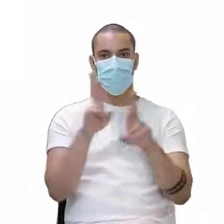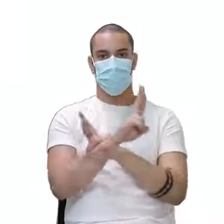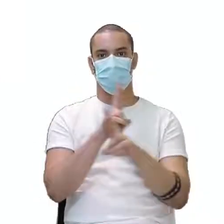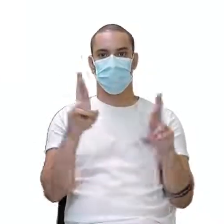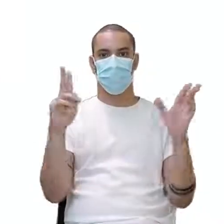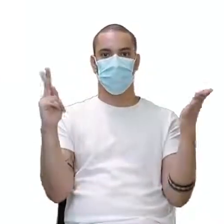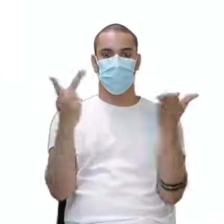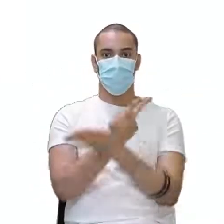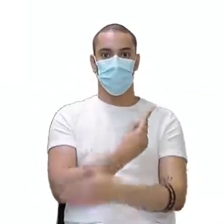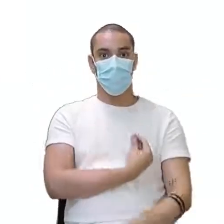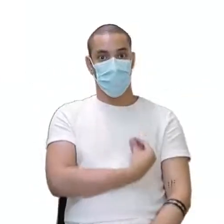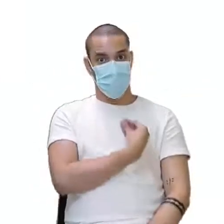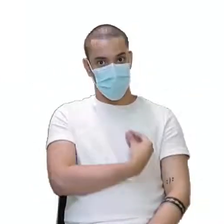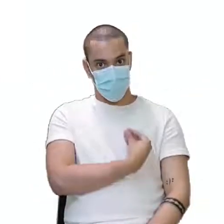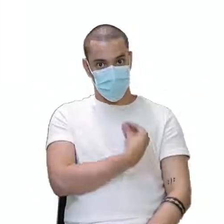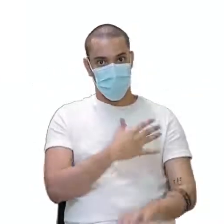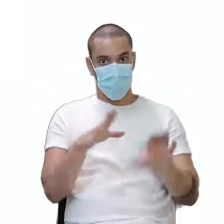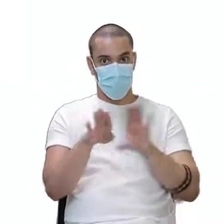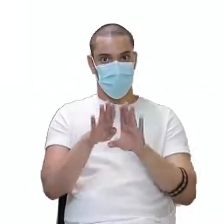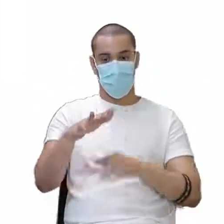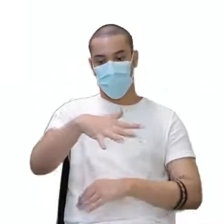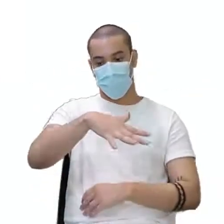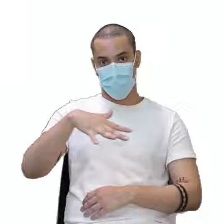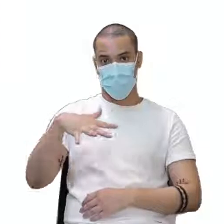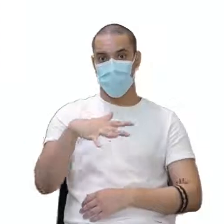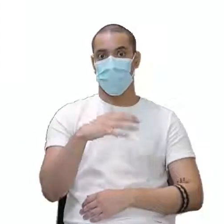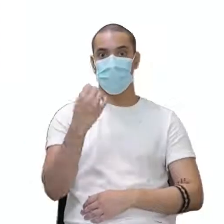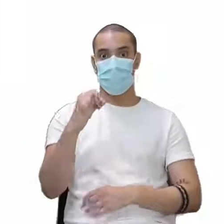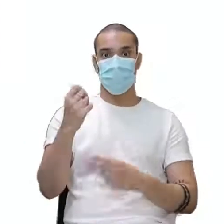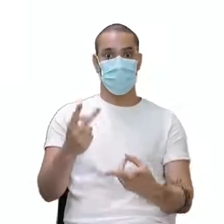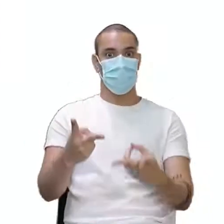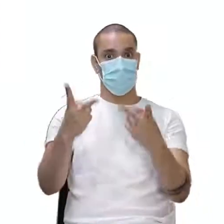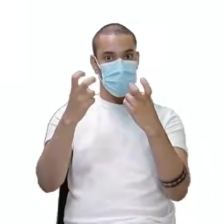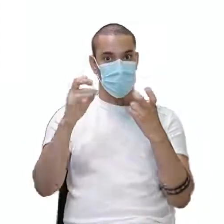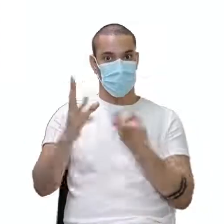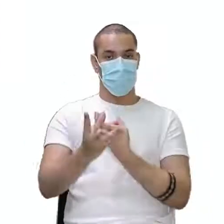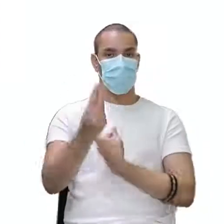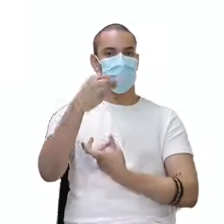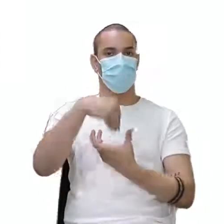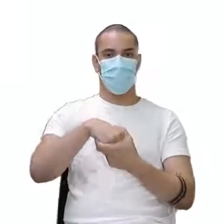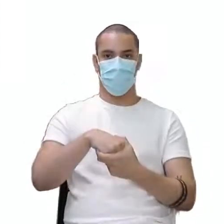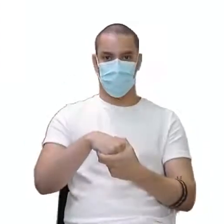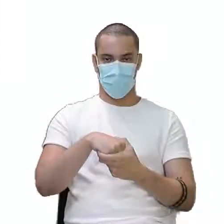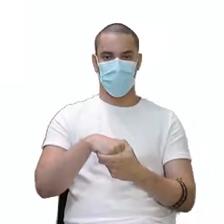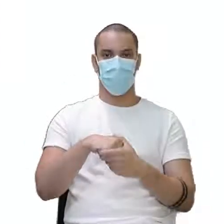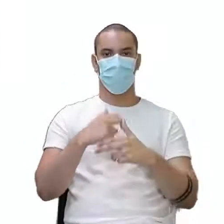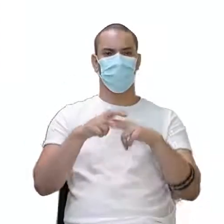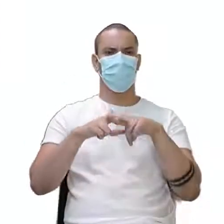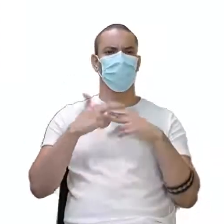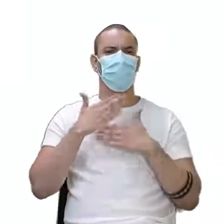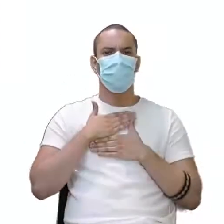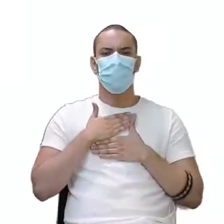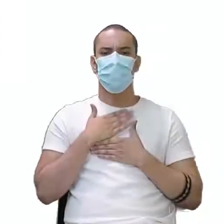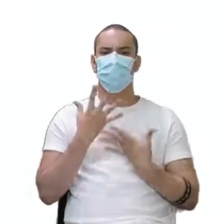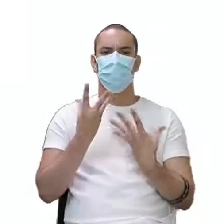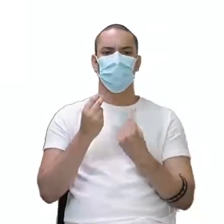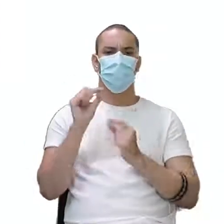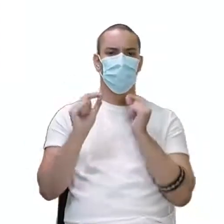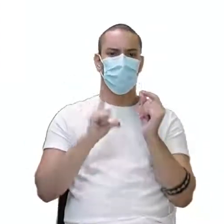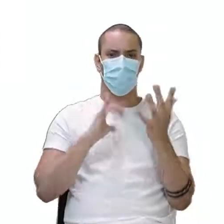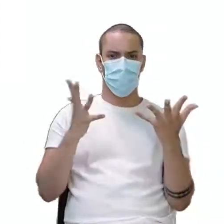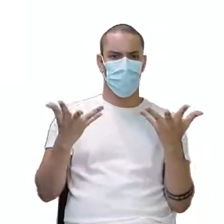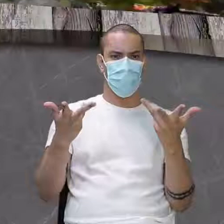ocorridas entre seres vivos e o ambiente e se perceber como parte integrante desse meio. Então, eu gostei muito aqui quando você tem